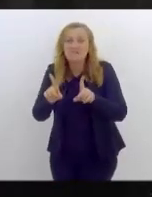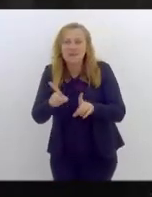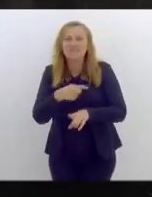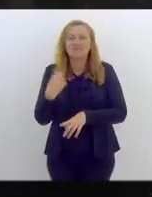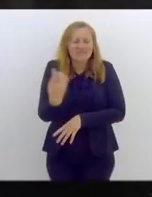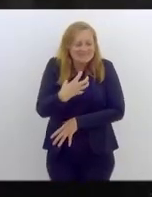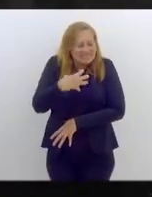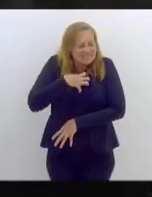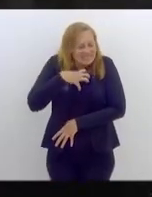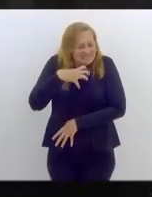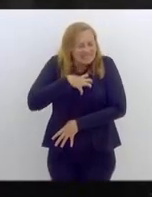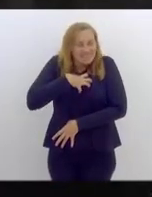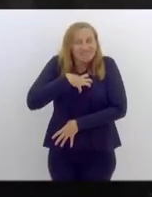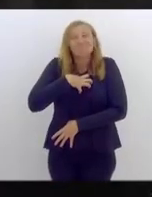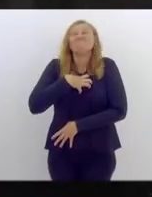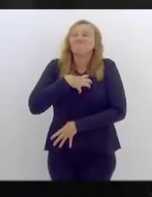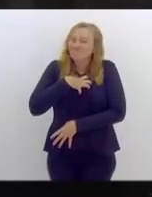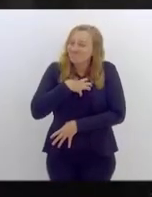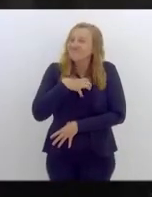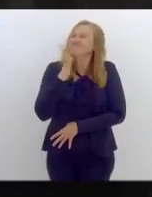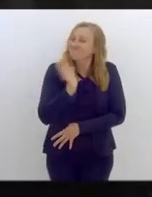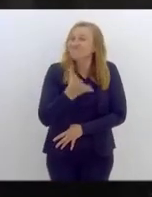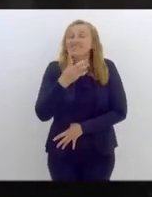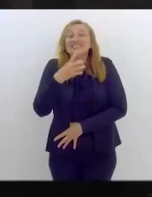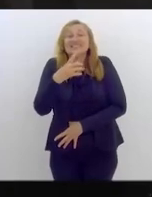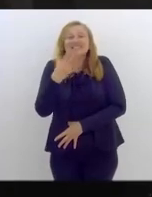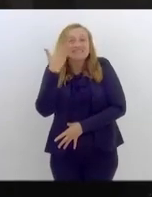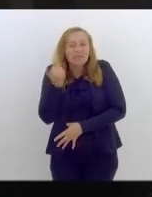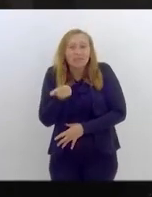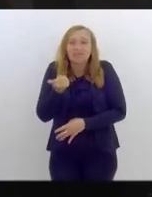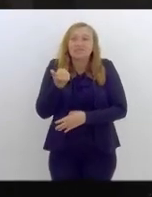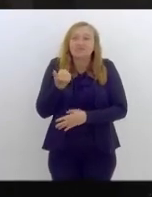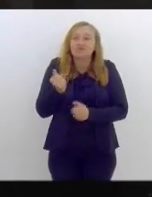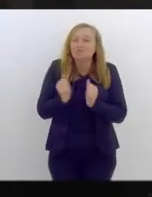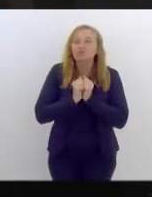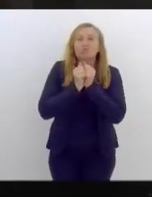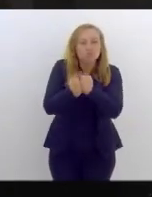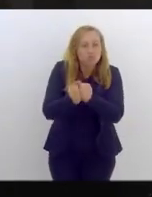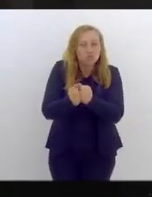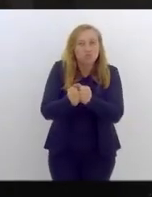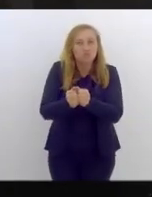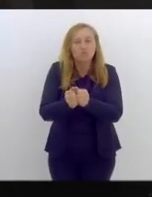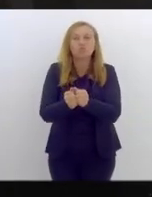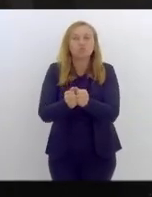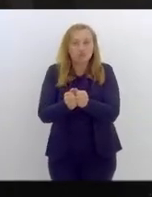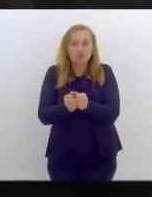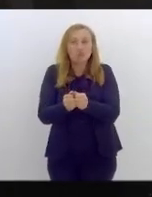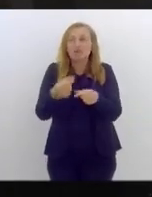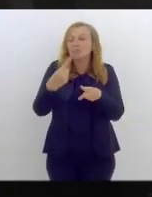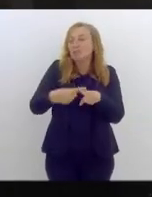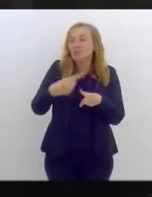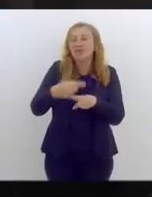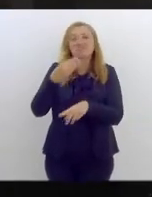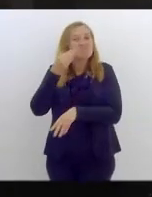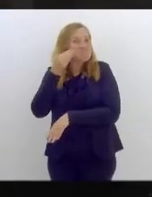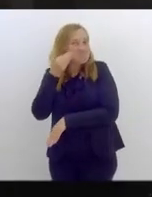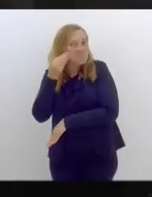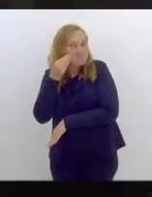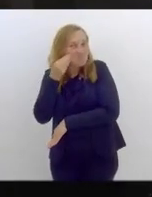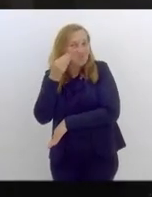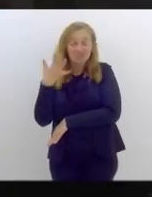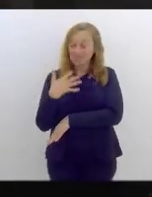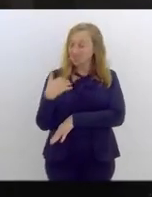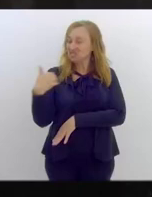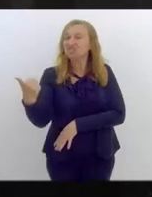nos sentimos. Nós já sabemos que estamos juntas, estamos juntos, porque Mônica Francisco